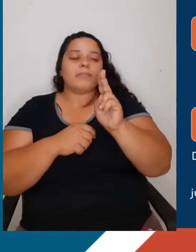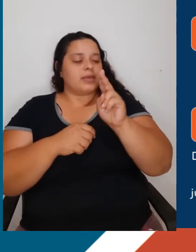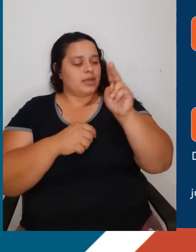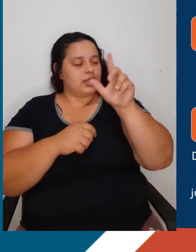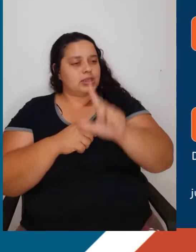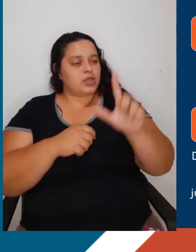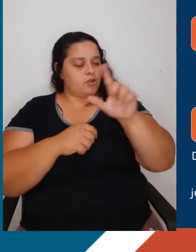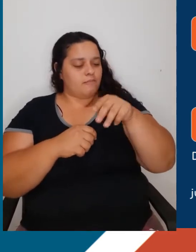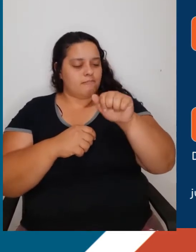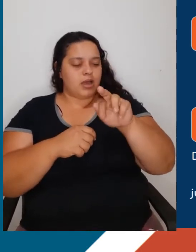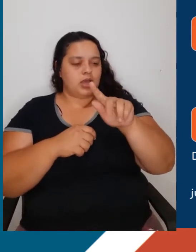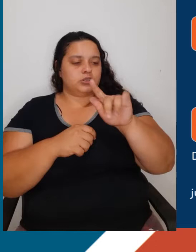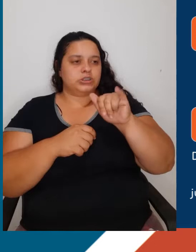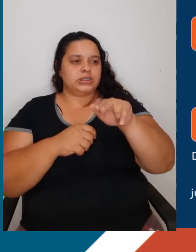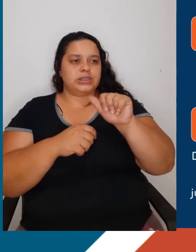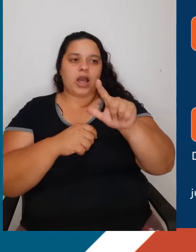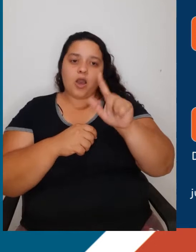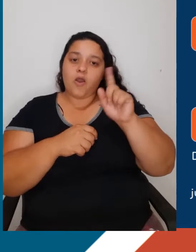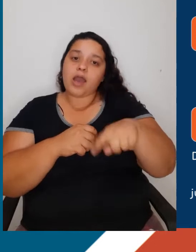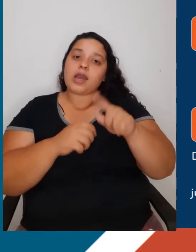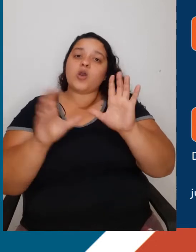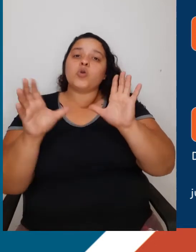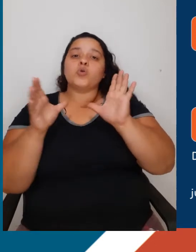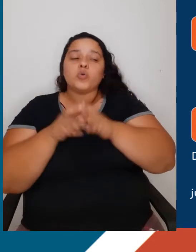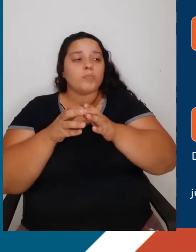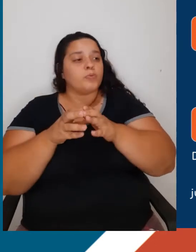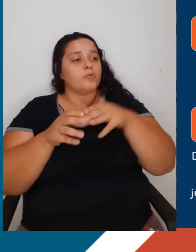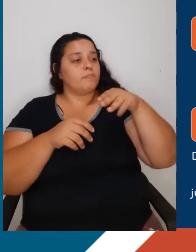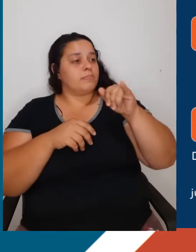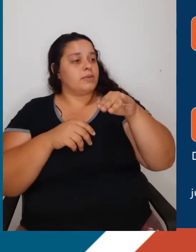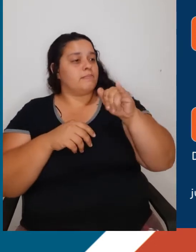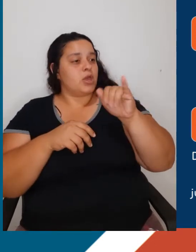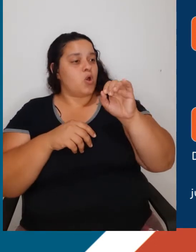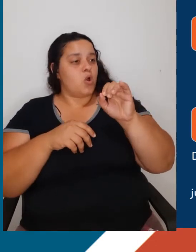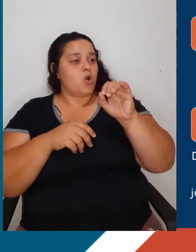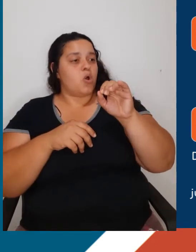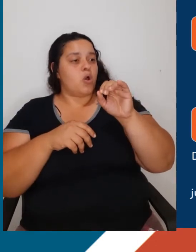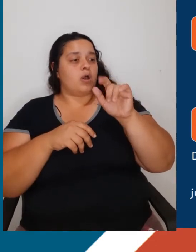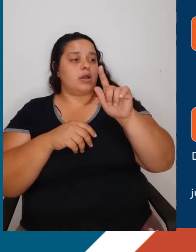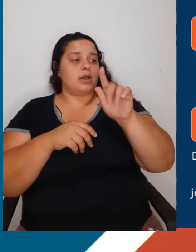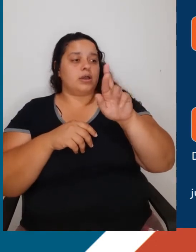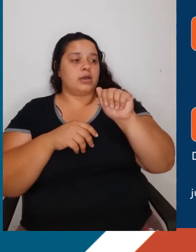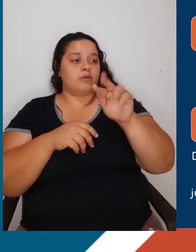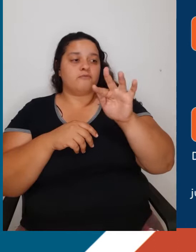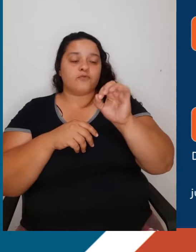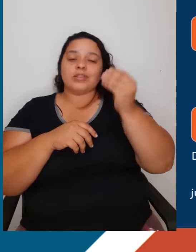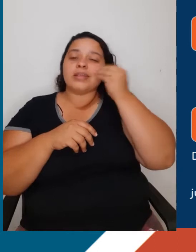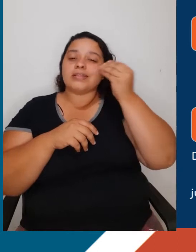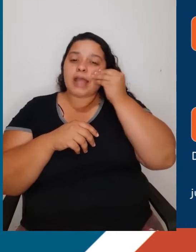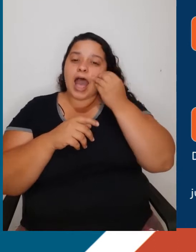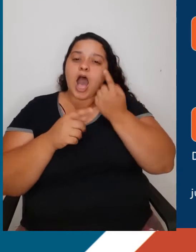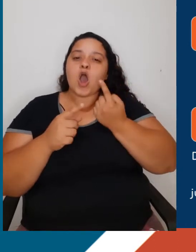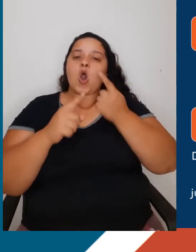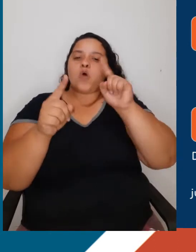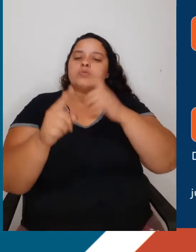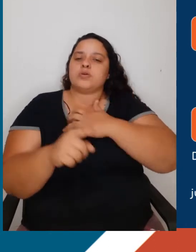literatura marginal na década de 70, liderada pela geração mimeógrafo, que procurava combater a ditadura militar por